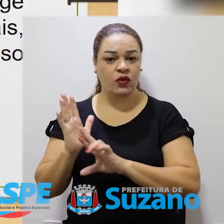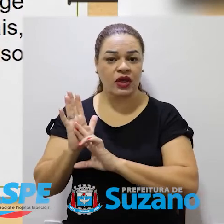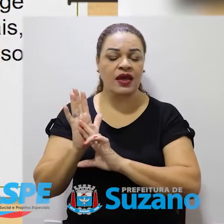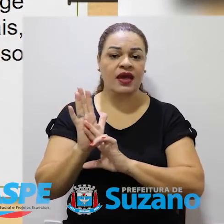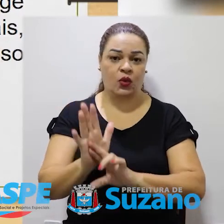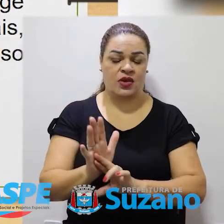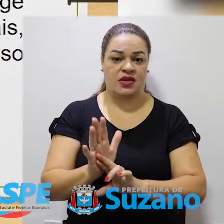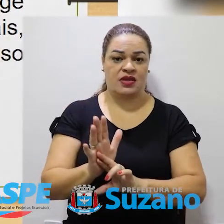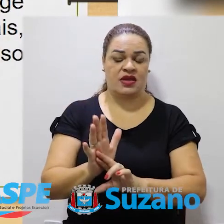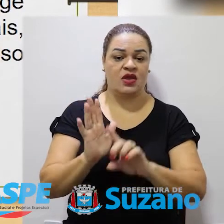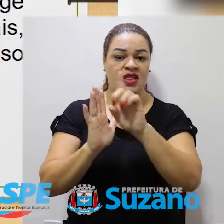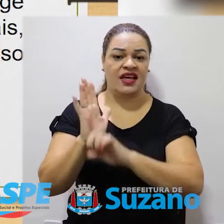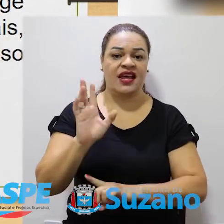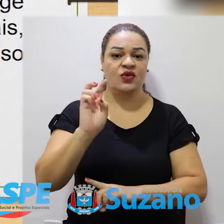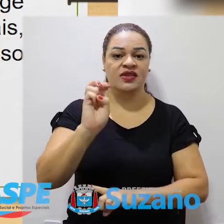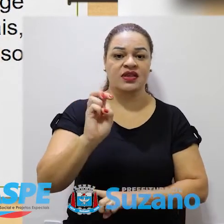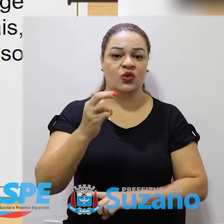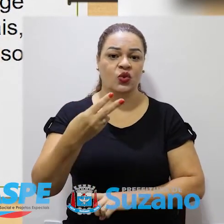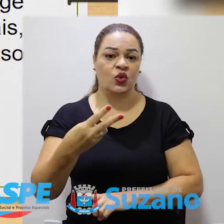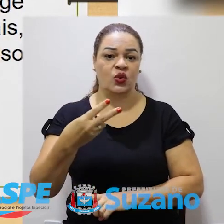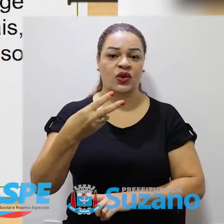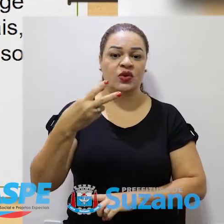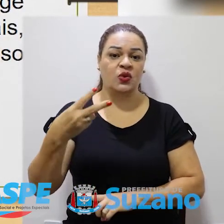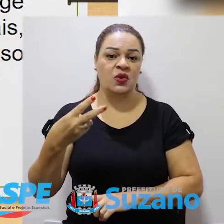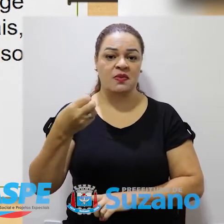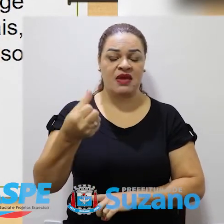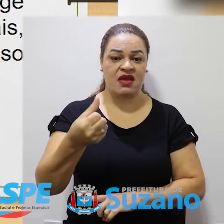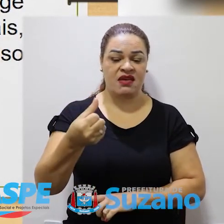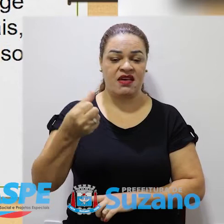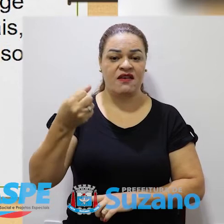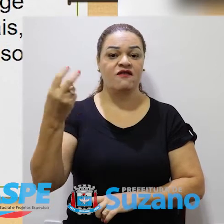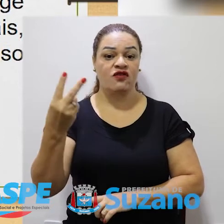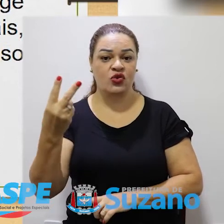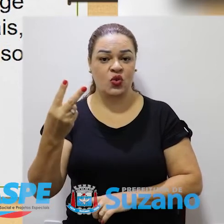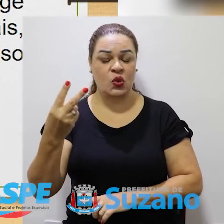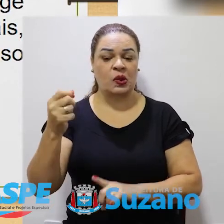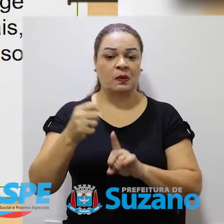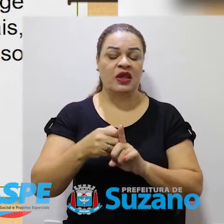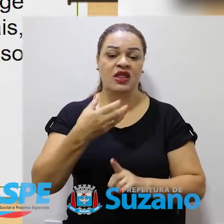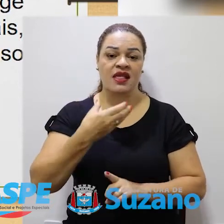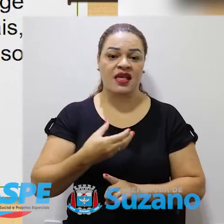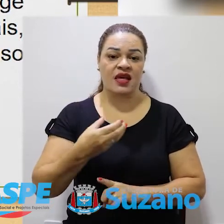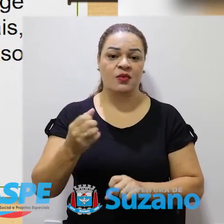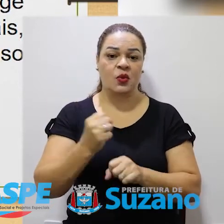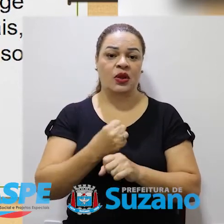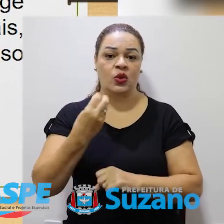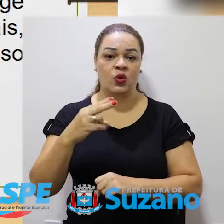decreto 5626, que é do dia 22 de dezembro de 2005. Então,